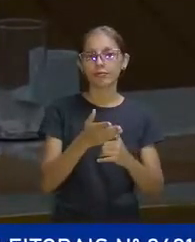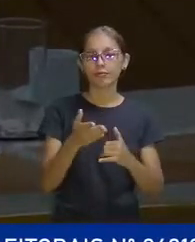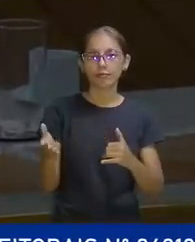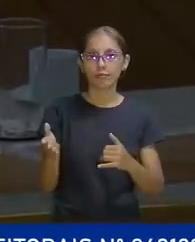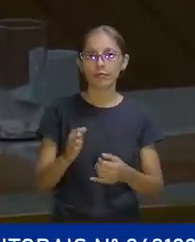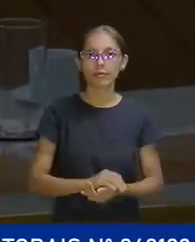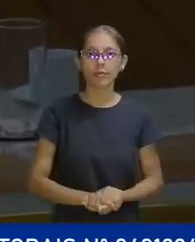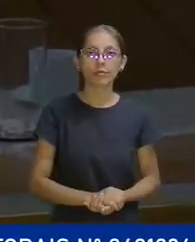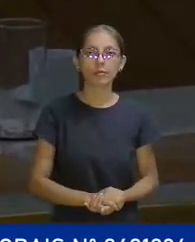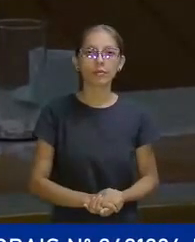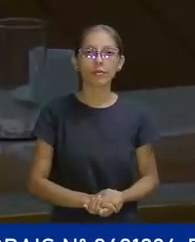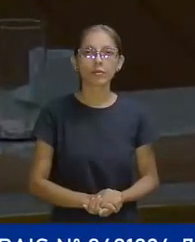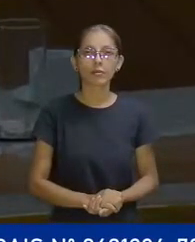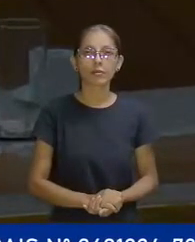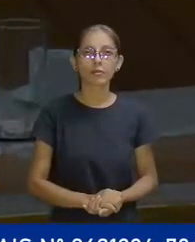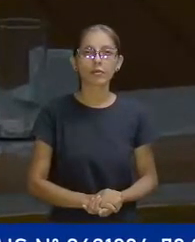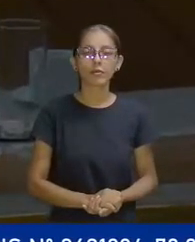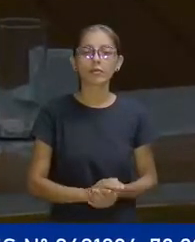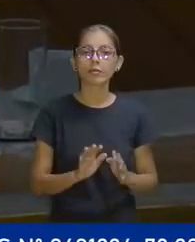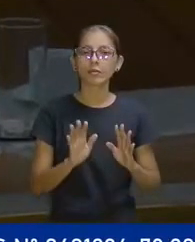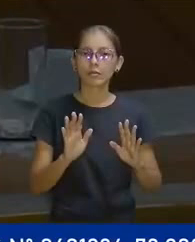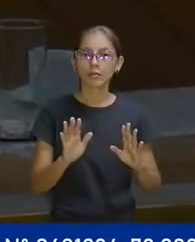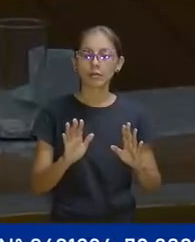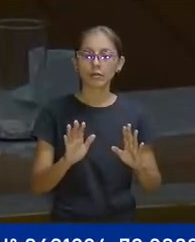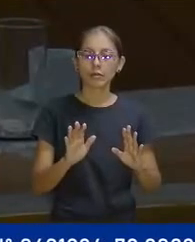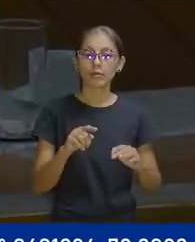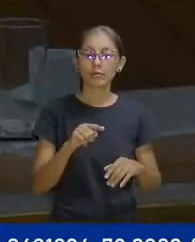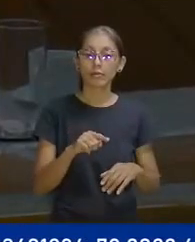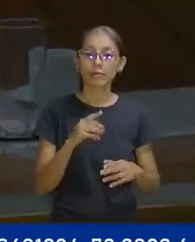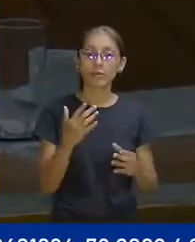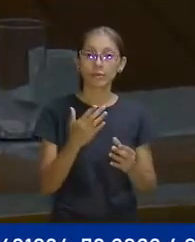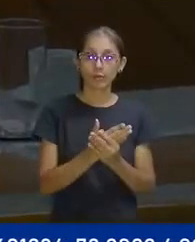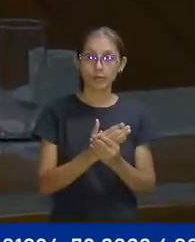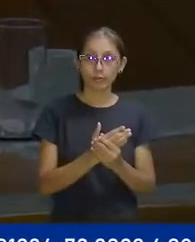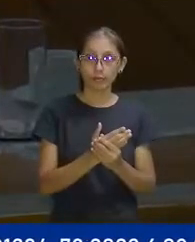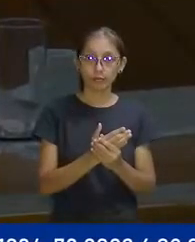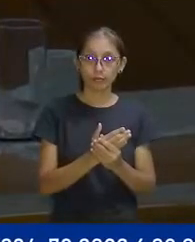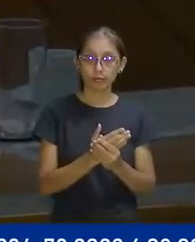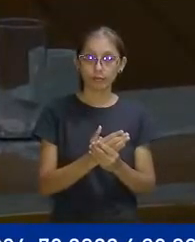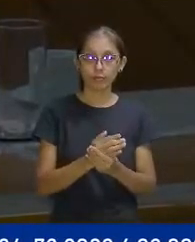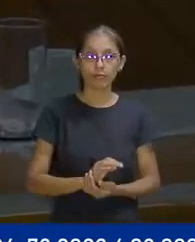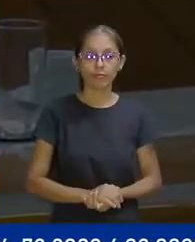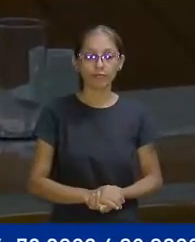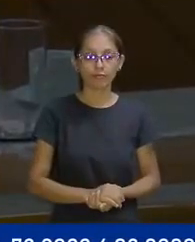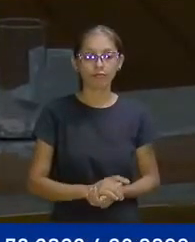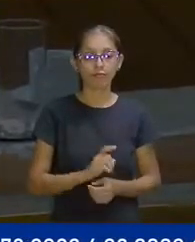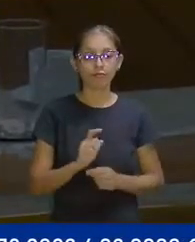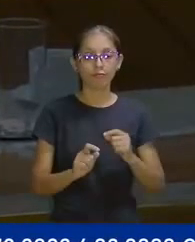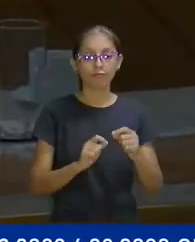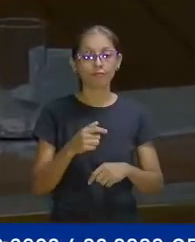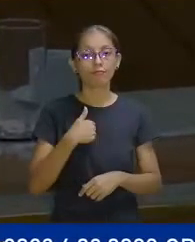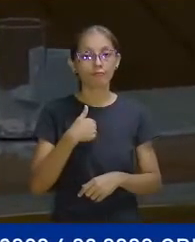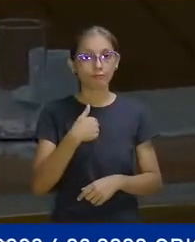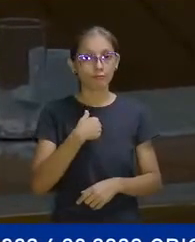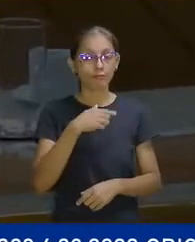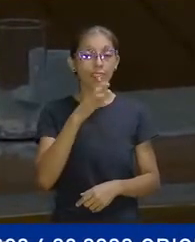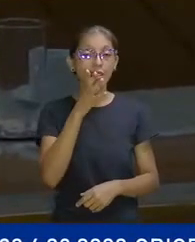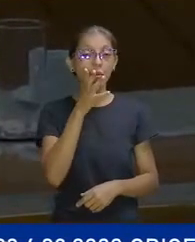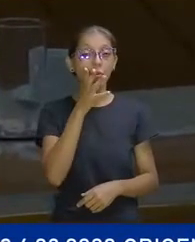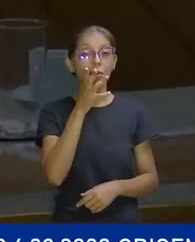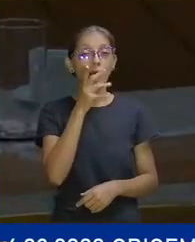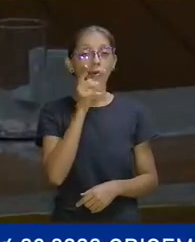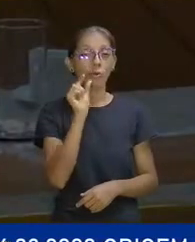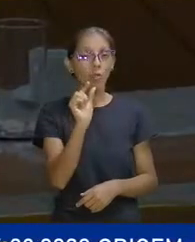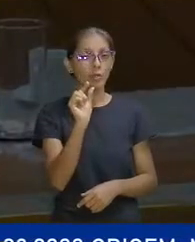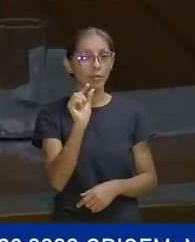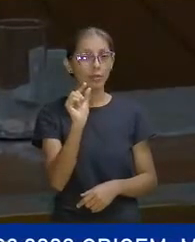vai me exigir que eu demore um pouquinho mais. Não posso deixar de fazer considerações,